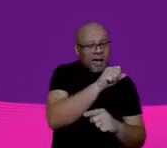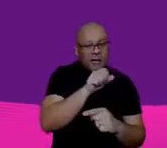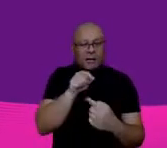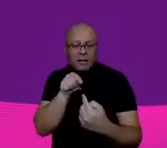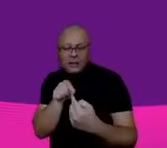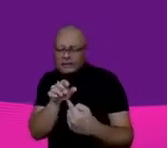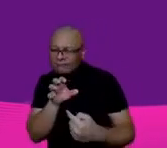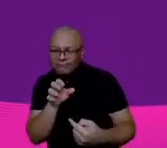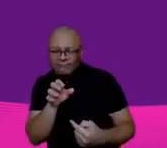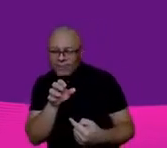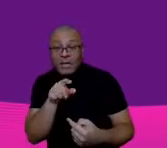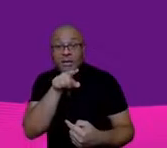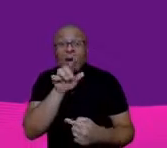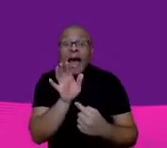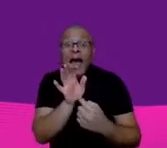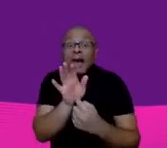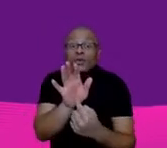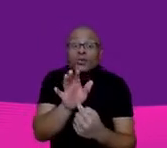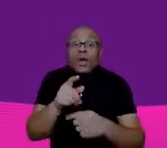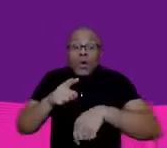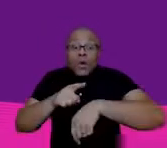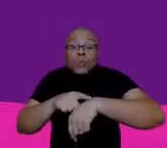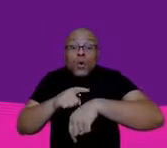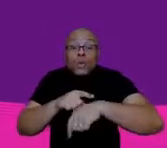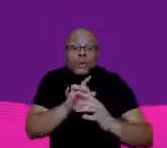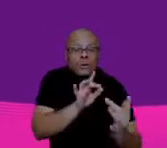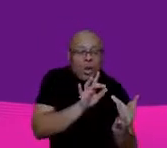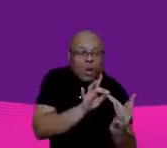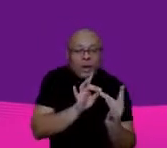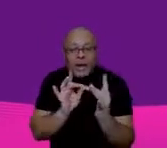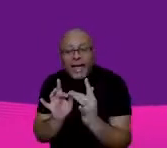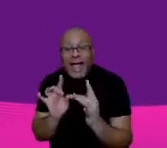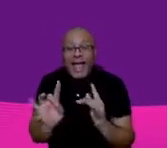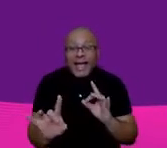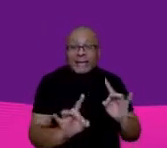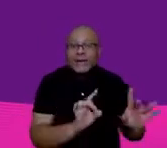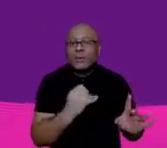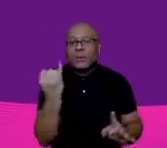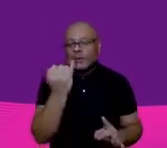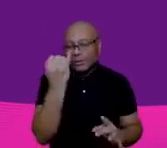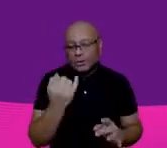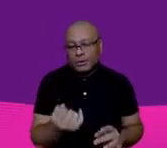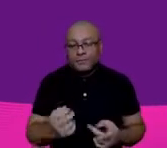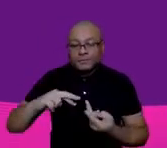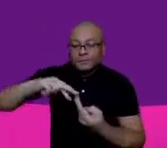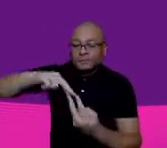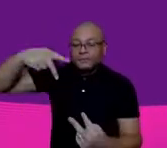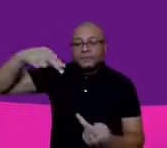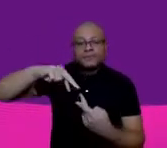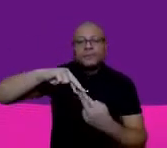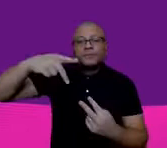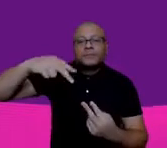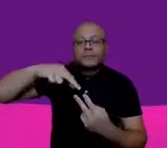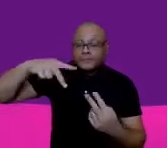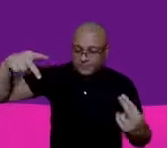perfil de conectividade de cada contato. Indo para a genética, um pouco até o que a Mariana colocou,